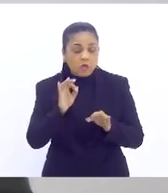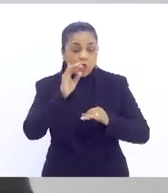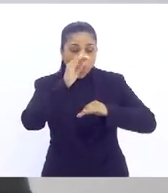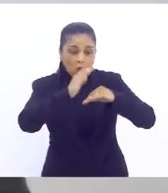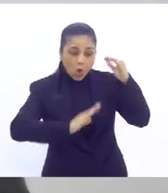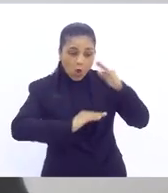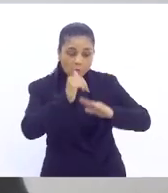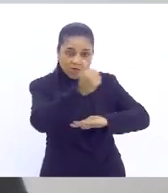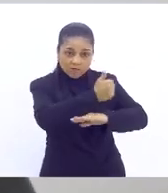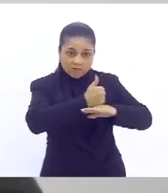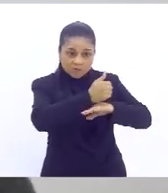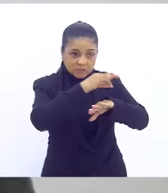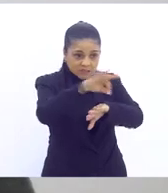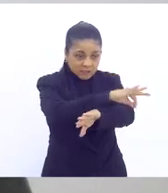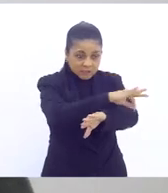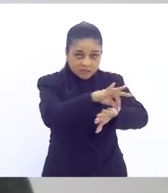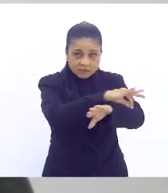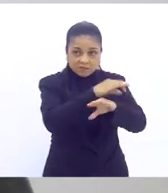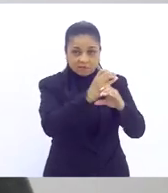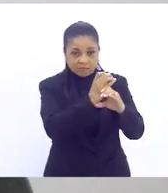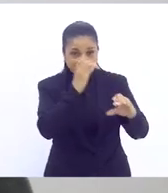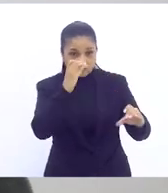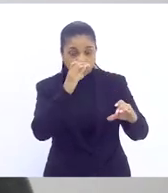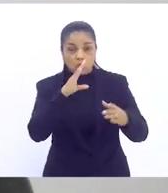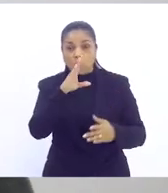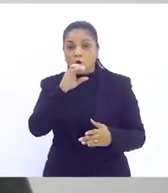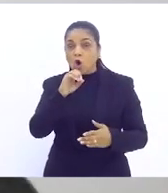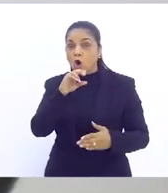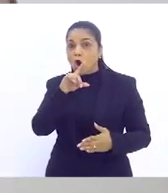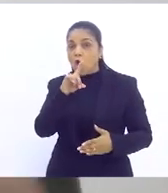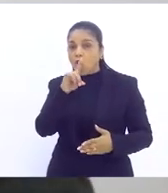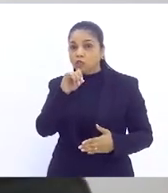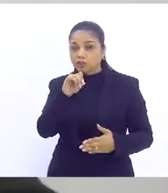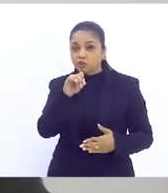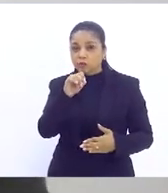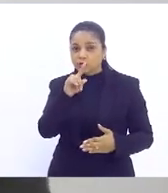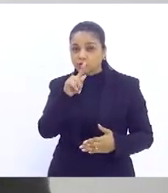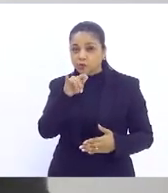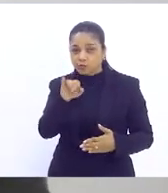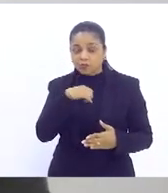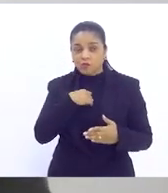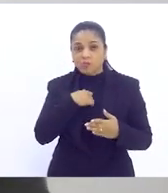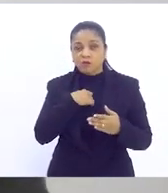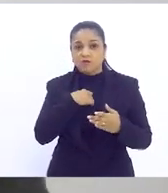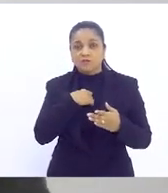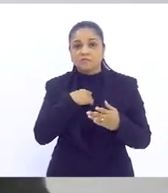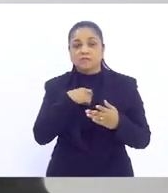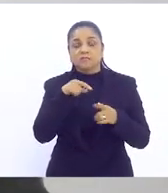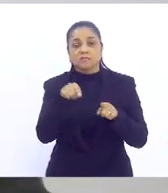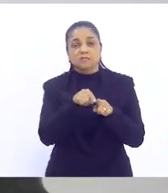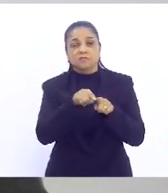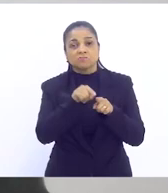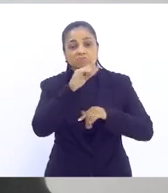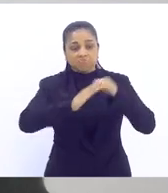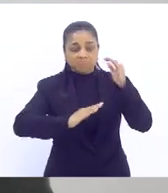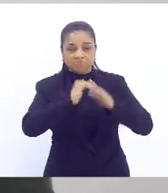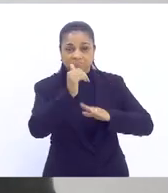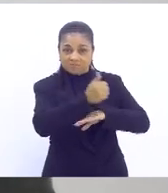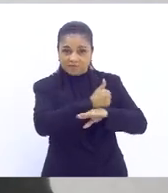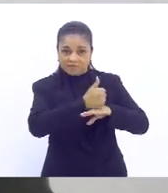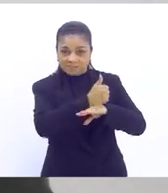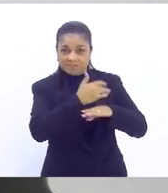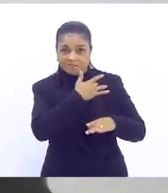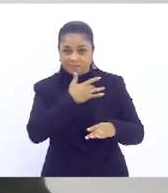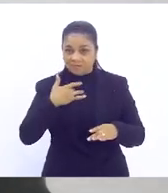profissionais de engenharia arquitetura no código sanitários um perfil dos profissionais quando eu fiz o concurso em 87 não